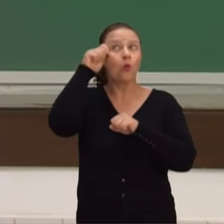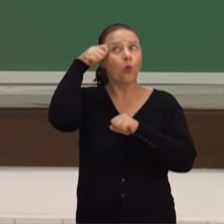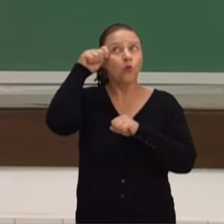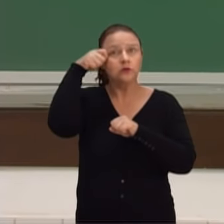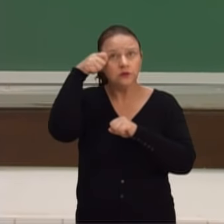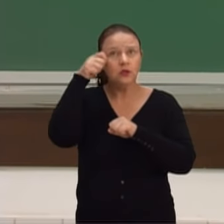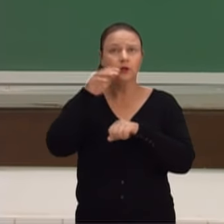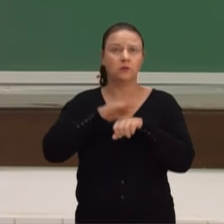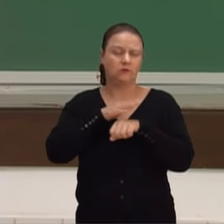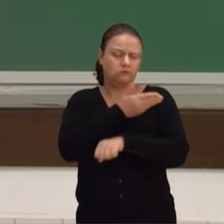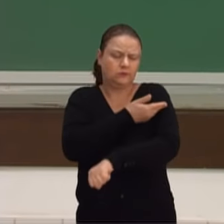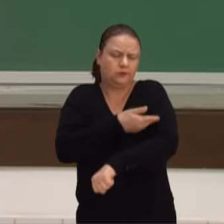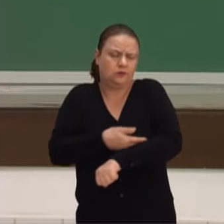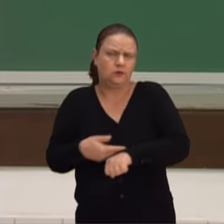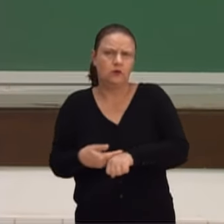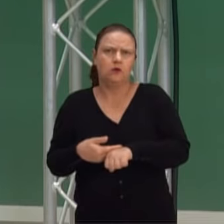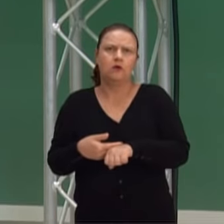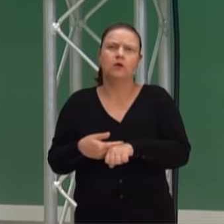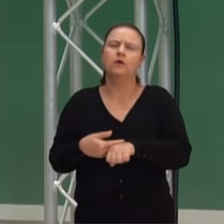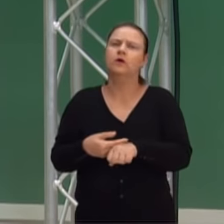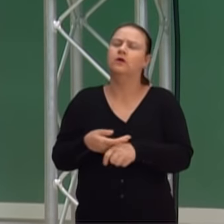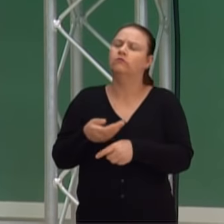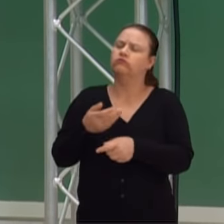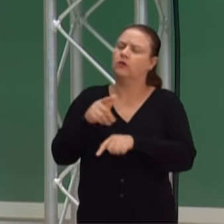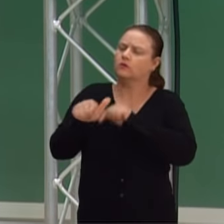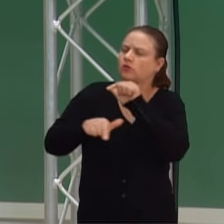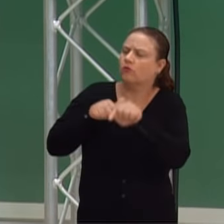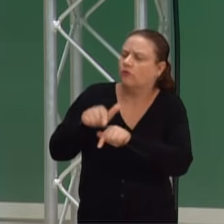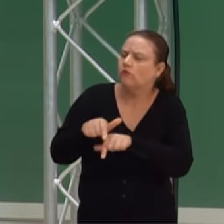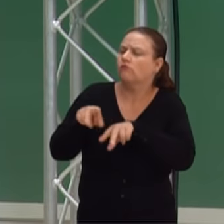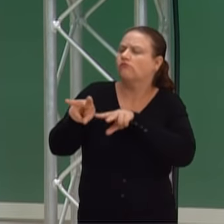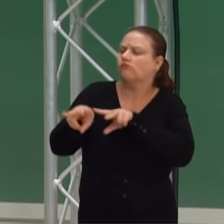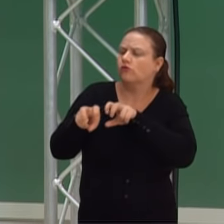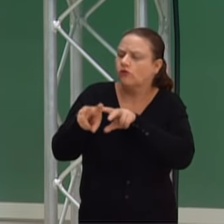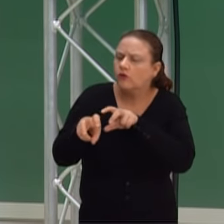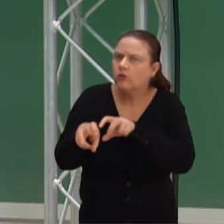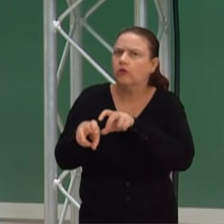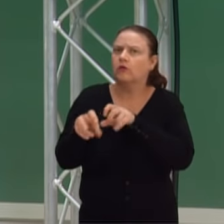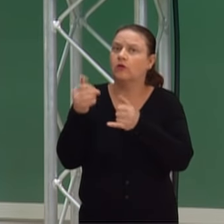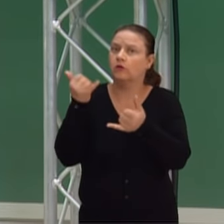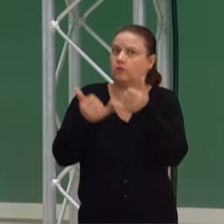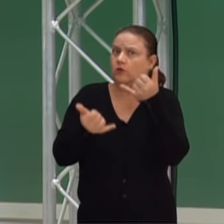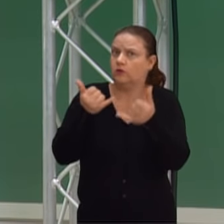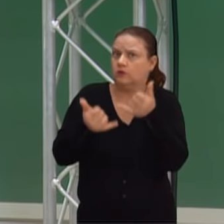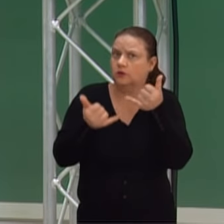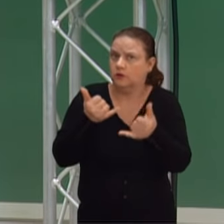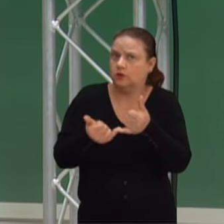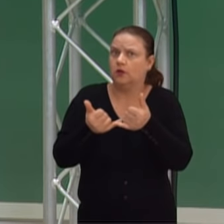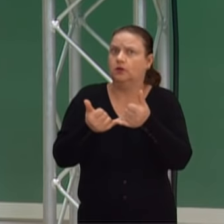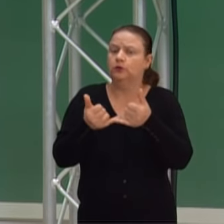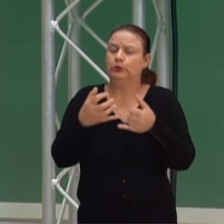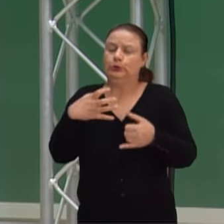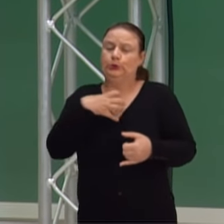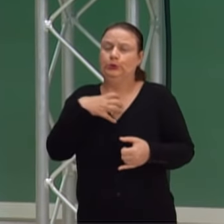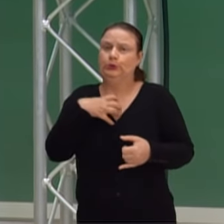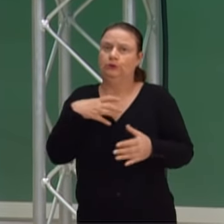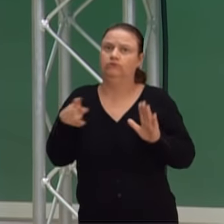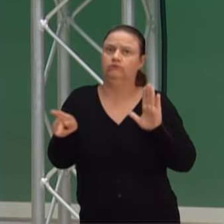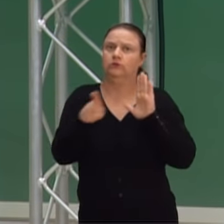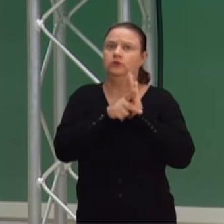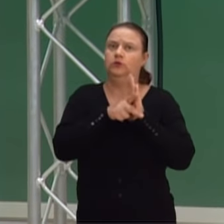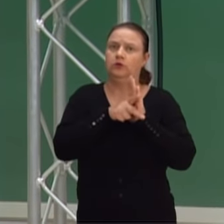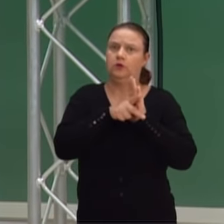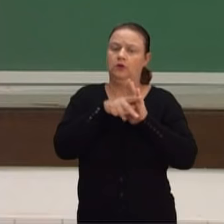nesse comércio com os europeus a trabalhar na agricultura muito parecida com o que os portugueses queriam e a fornecer